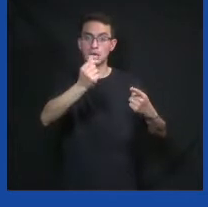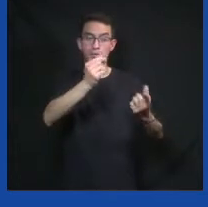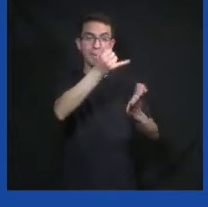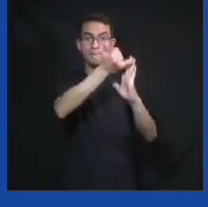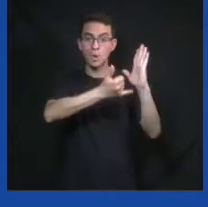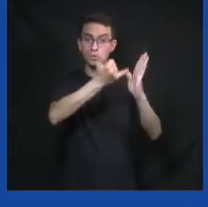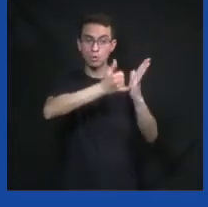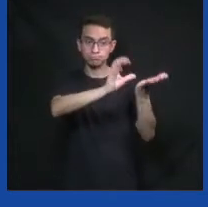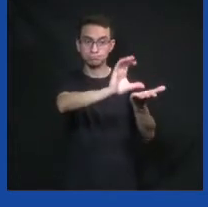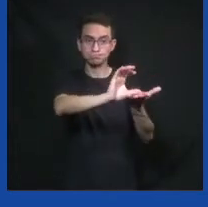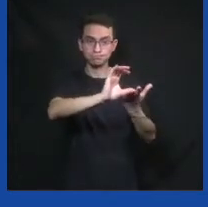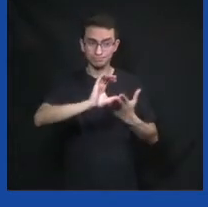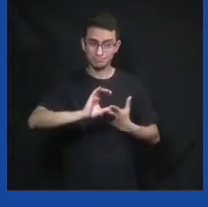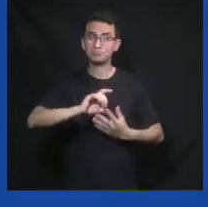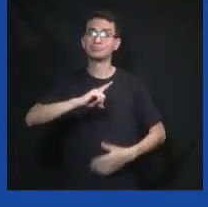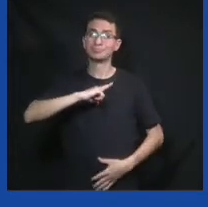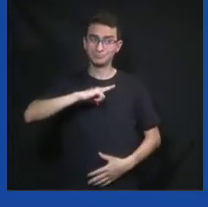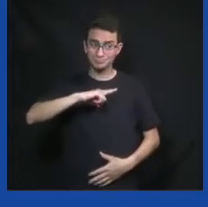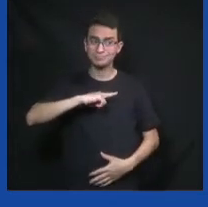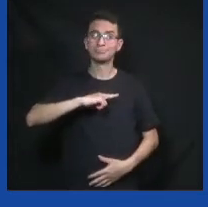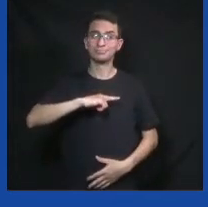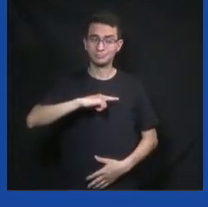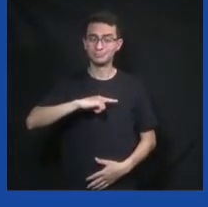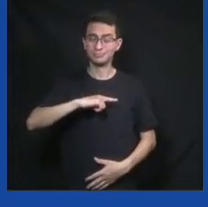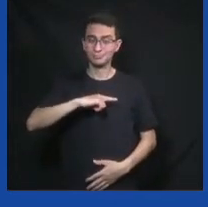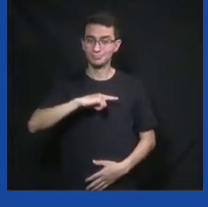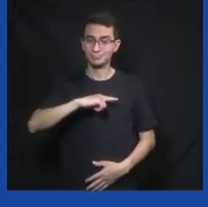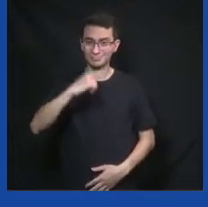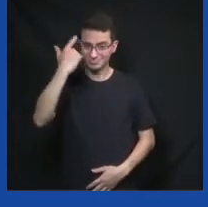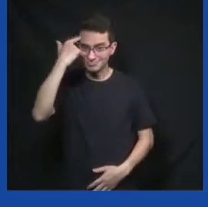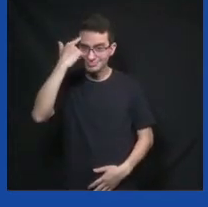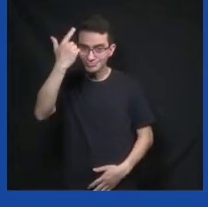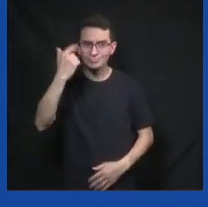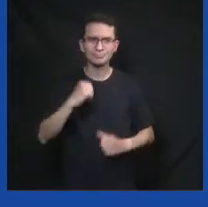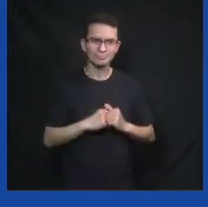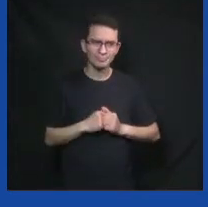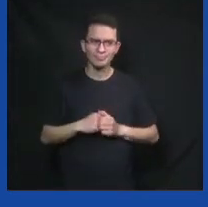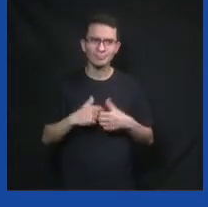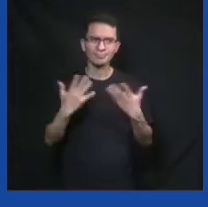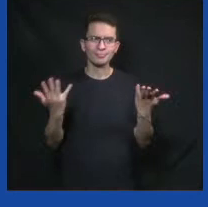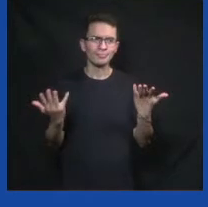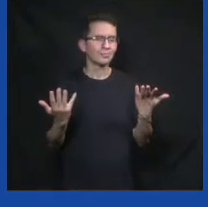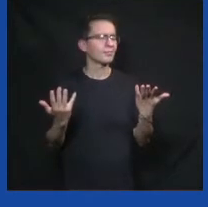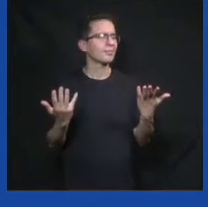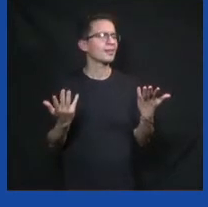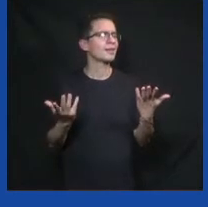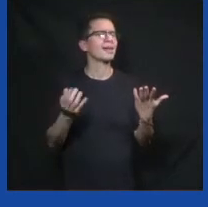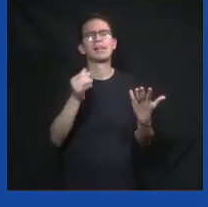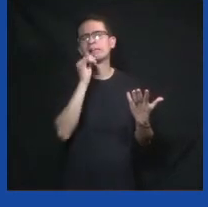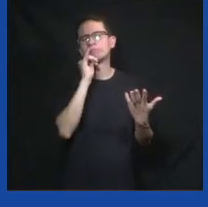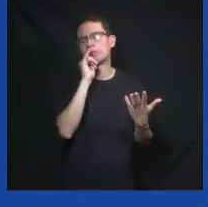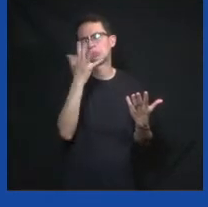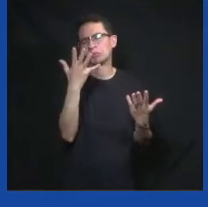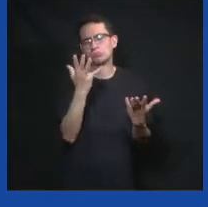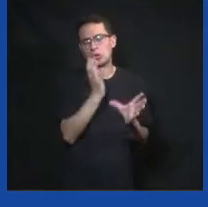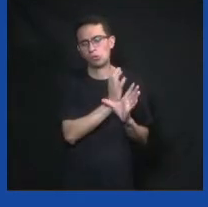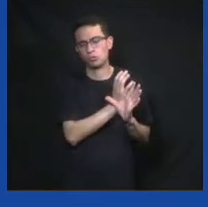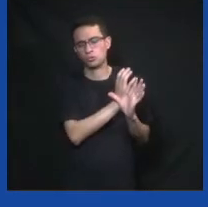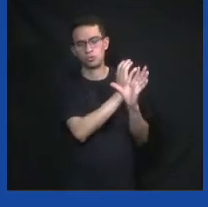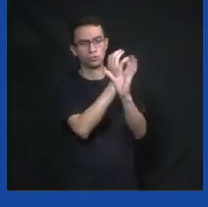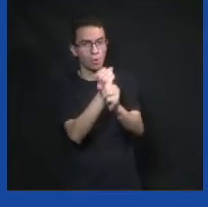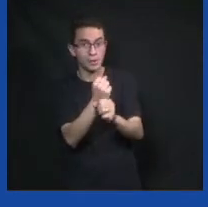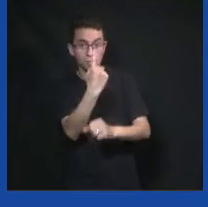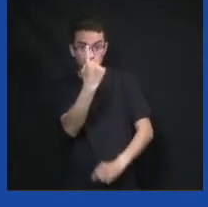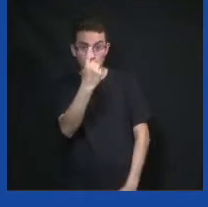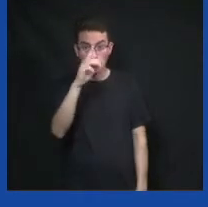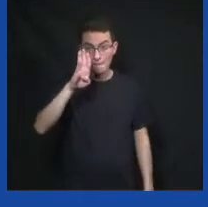fundo partidário, não o fundo eleitoral, o partidário, orçado aí, arredondando na casa de um bi,